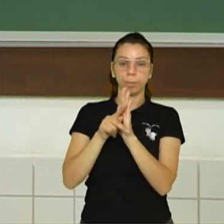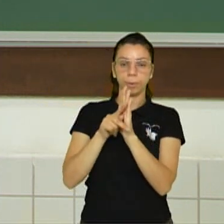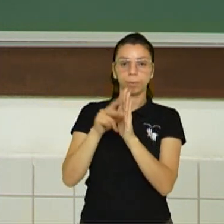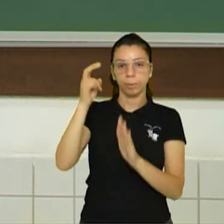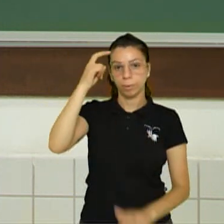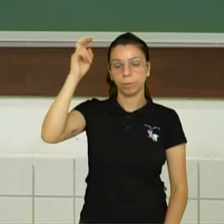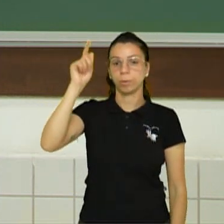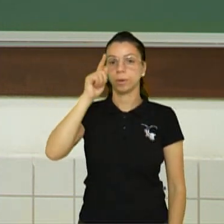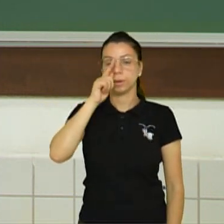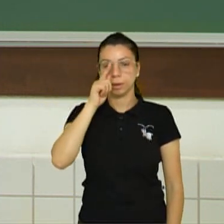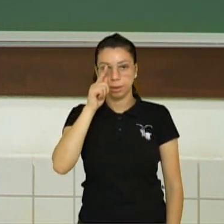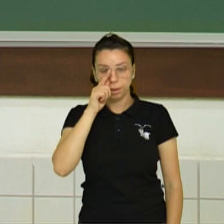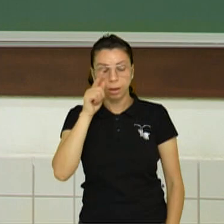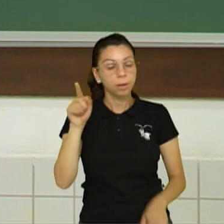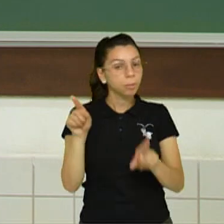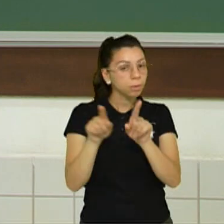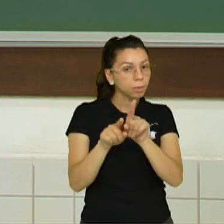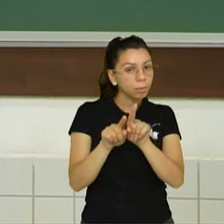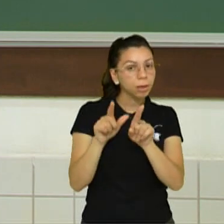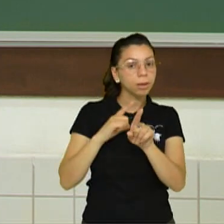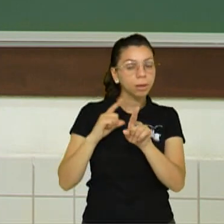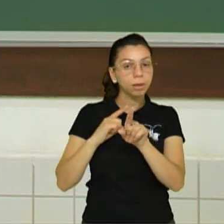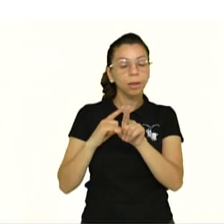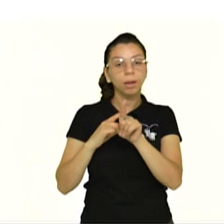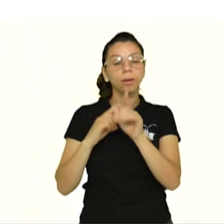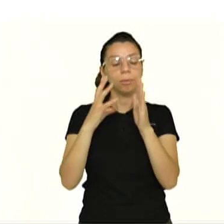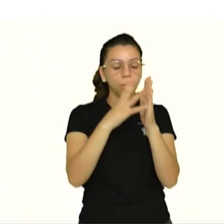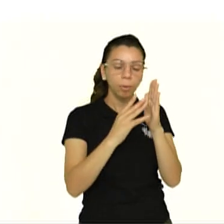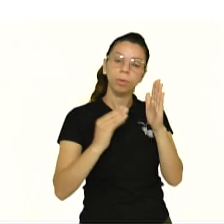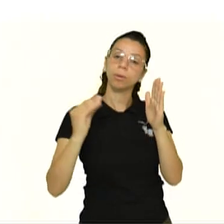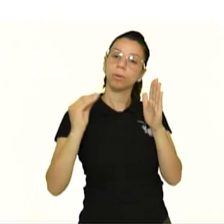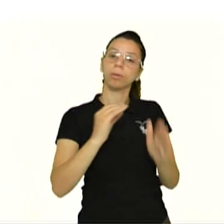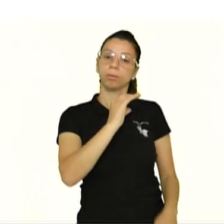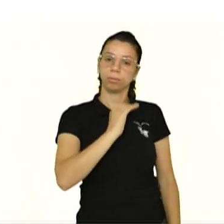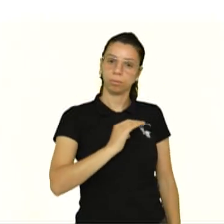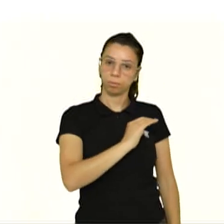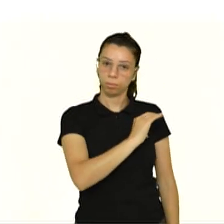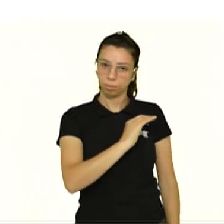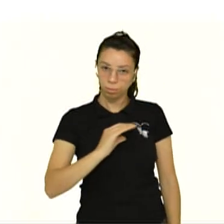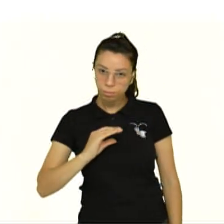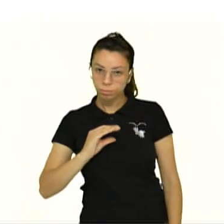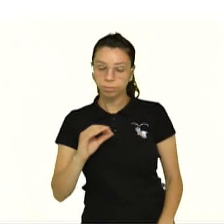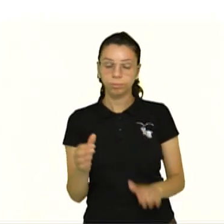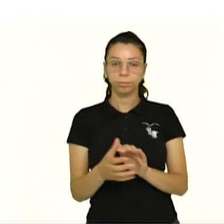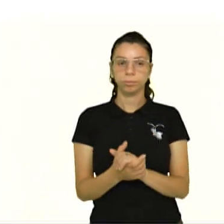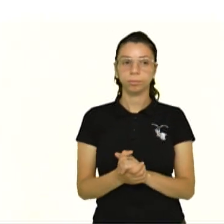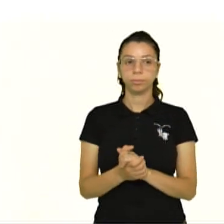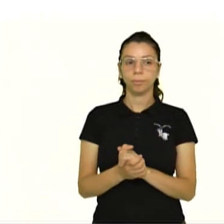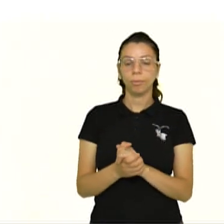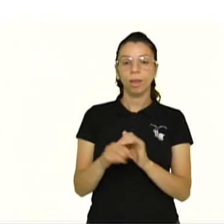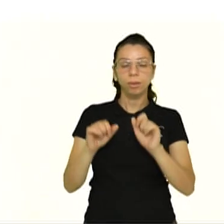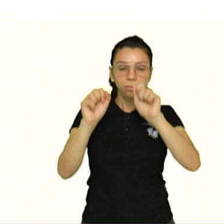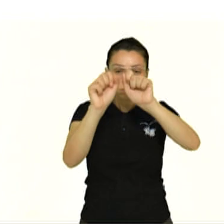cristã. E aqui essa obra, se vocês aproximarem